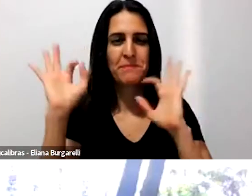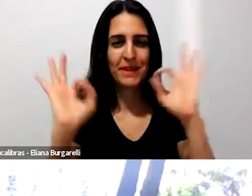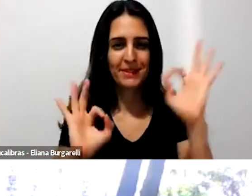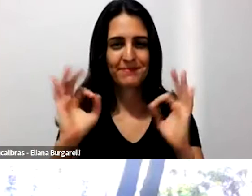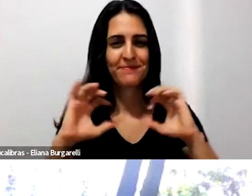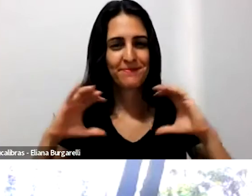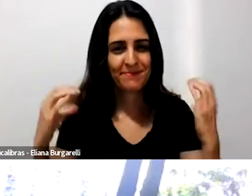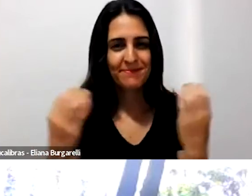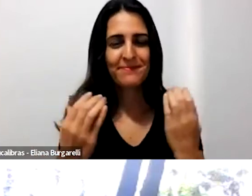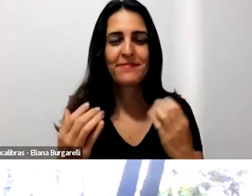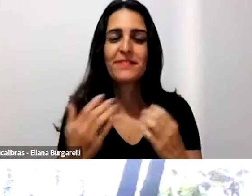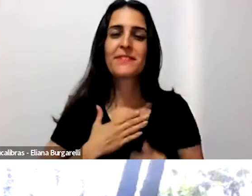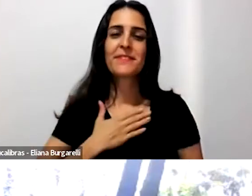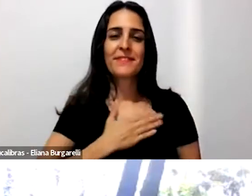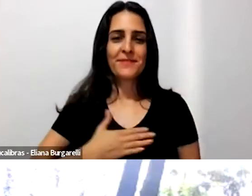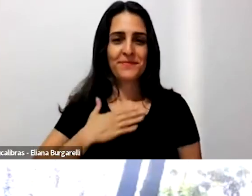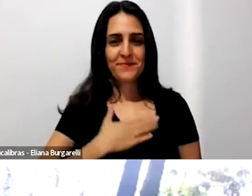tarde para vocês.